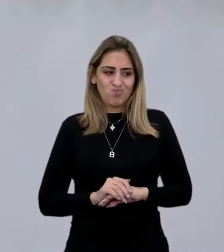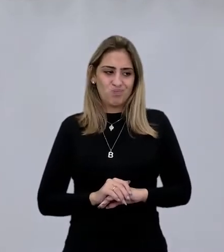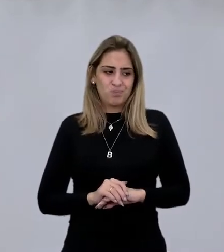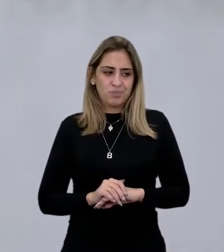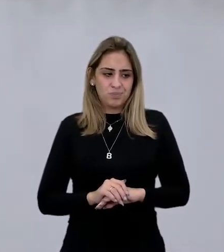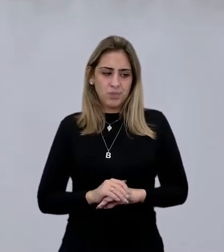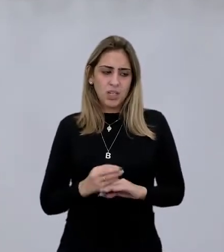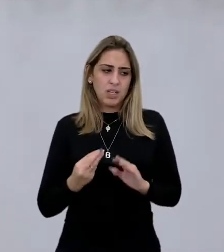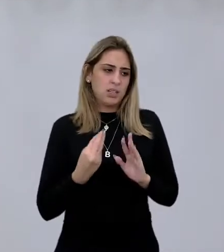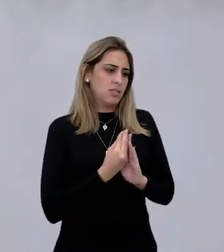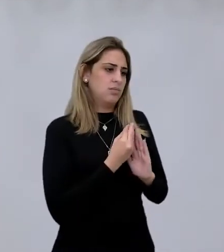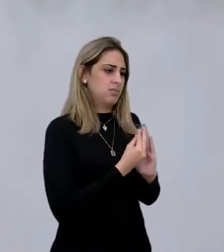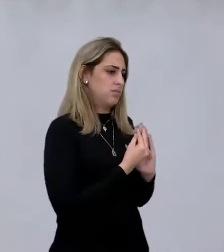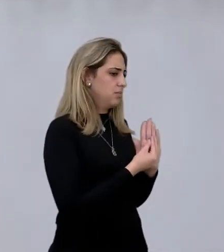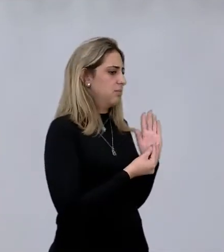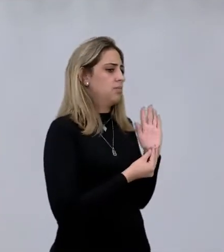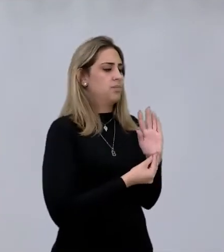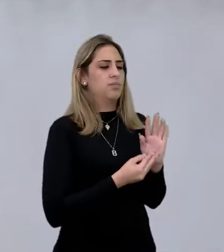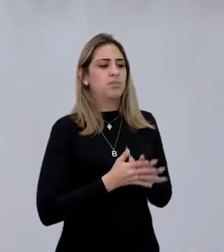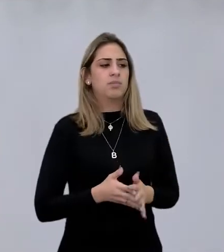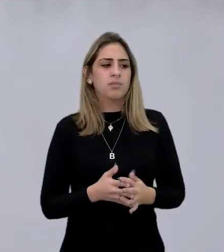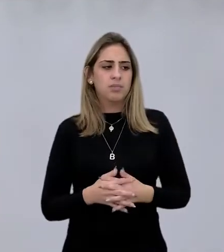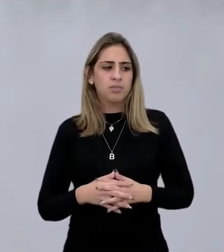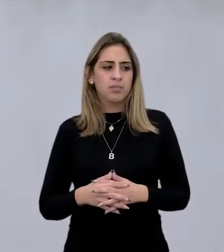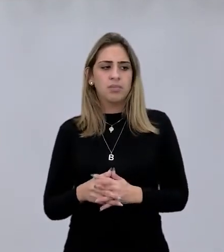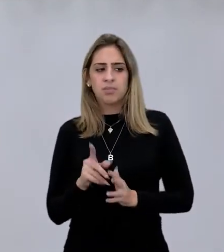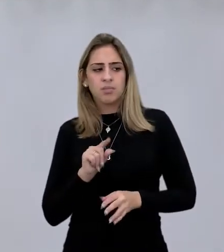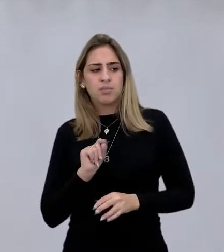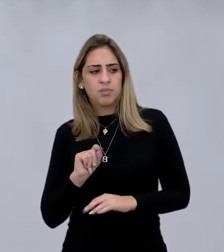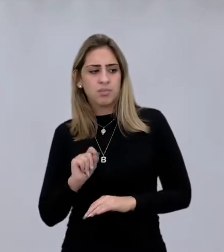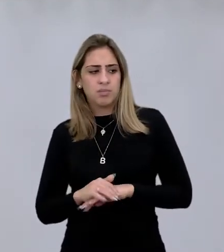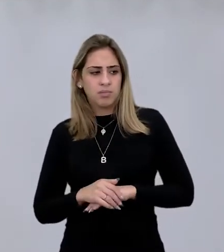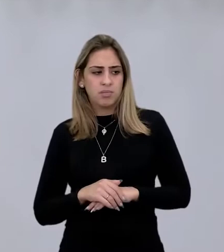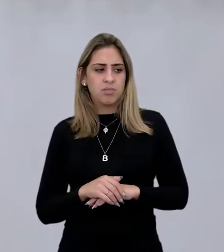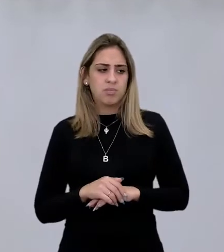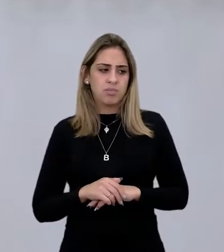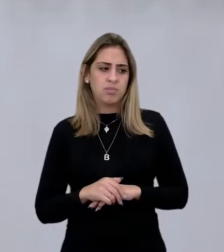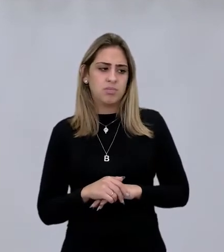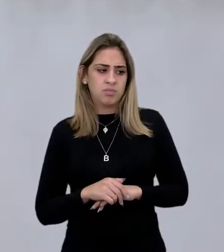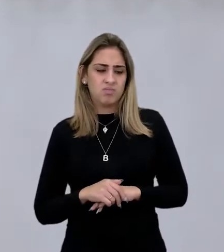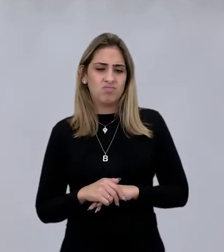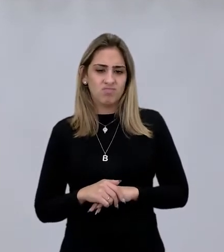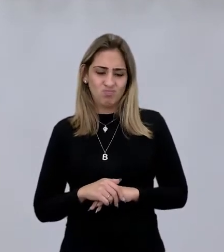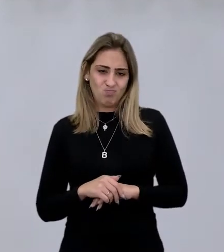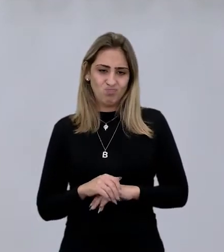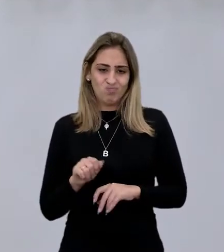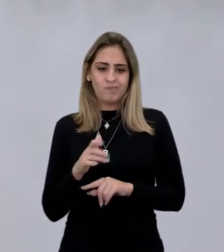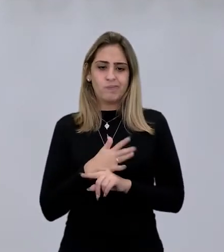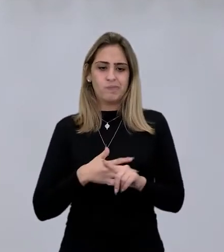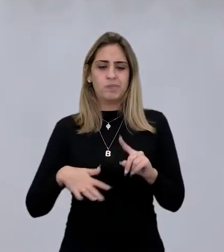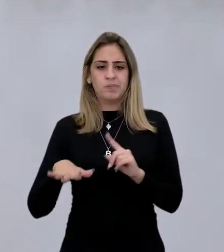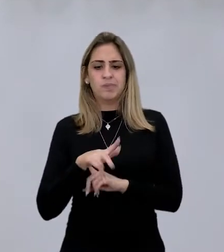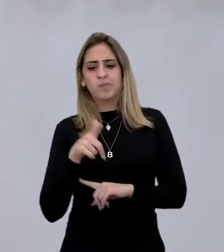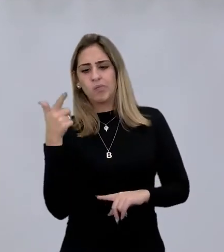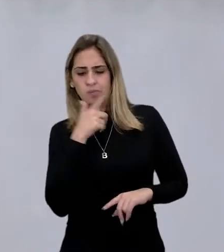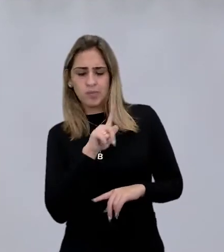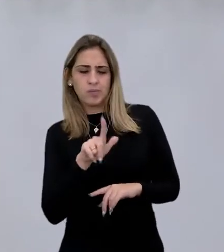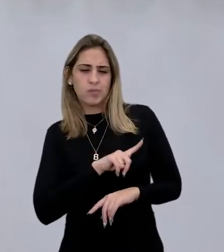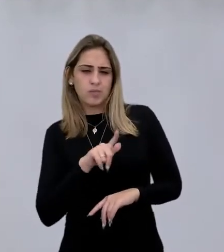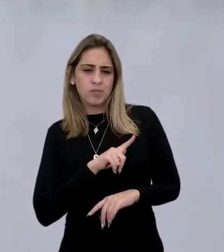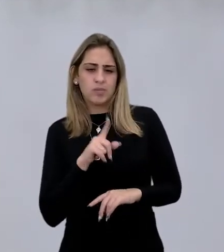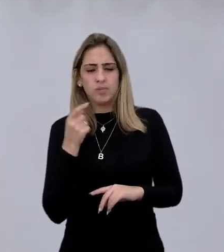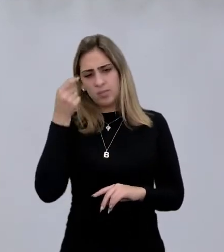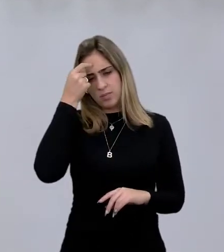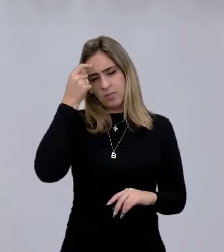de exemplo para a sociedade. Não é questão de tipo, linchamento público e tal, mas é para que a sociedade ela consiga ter uma